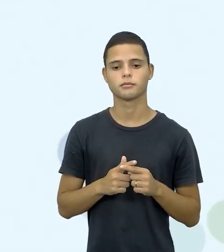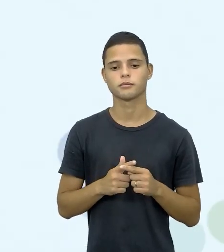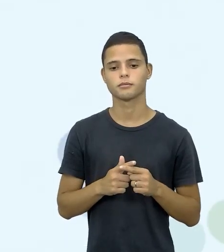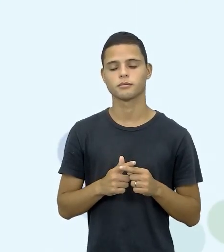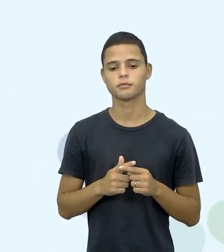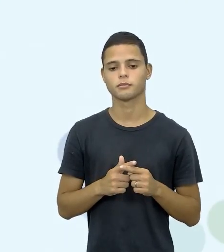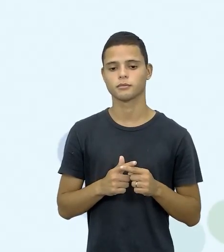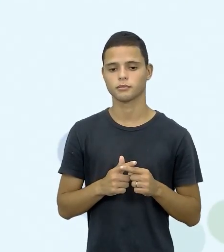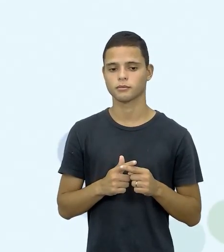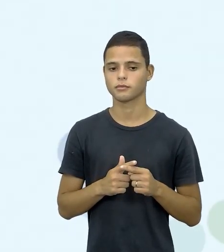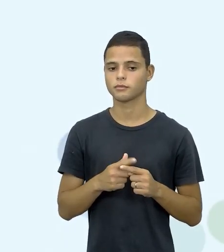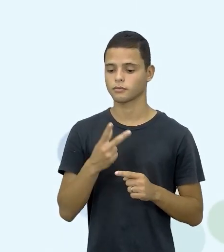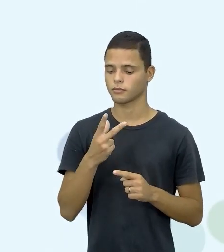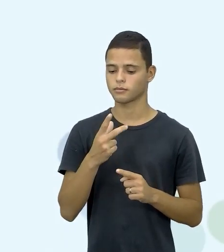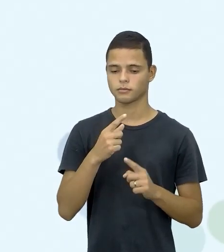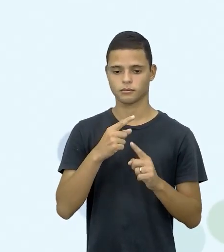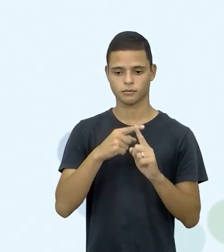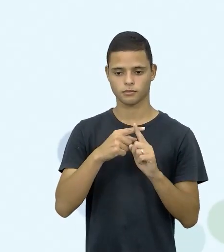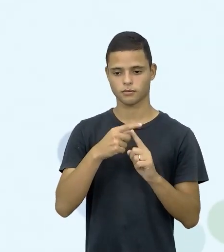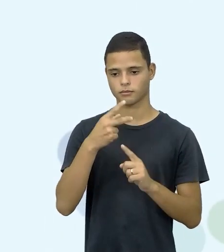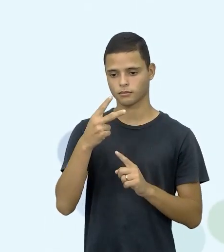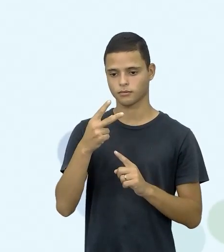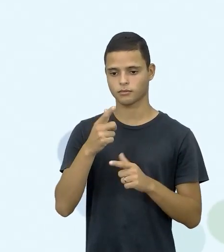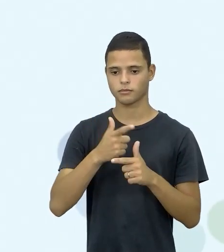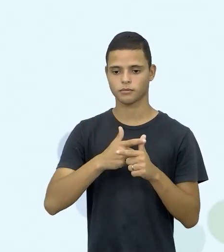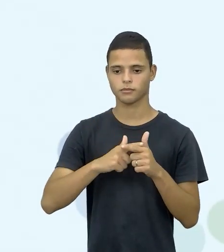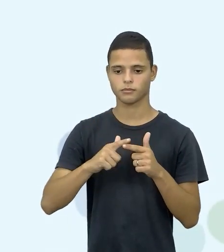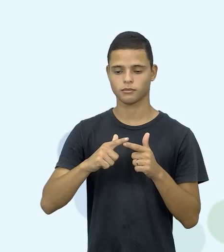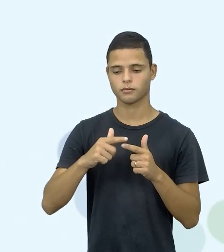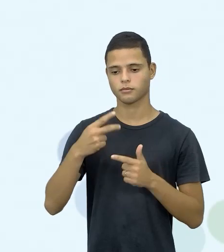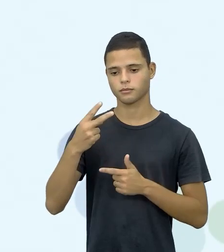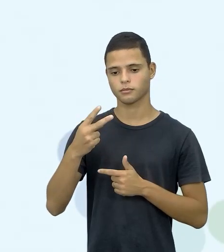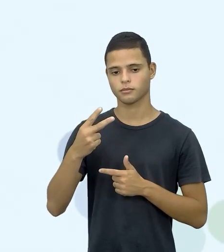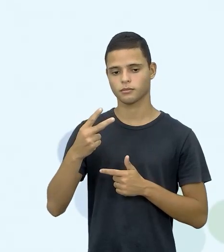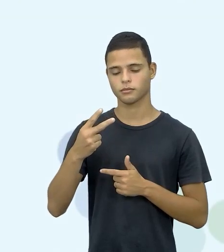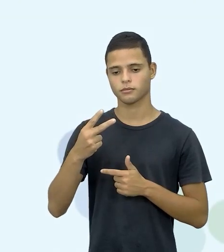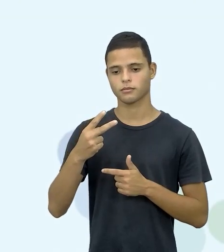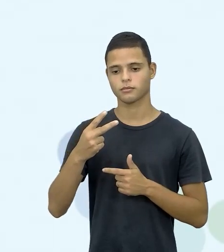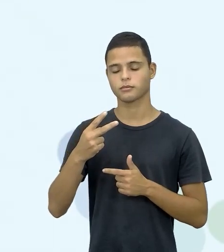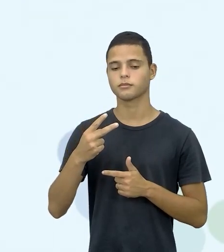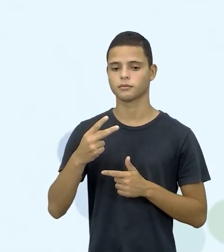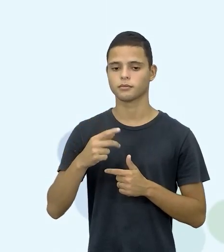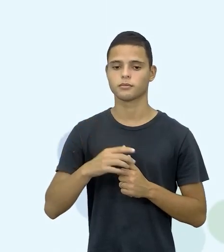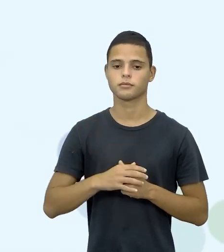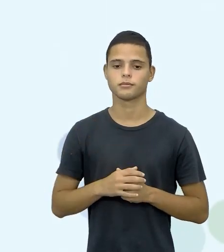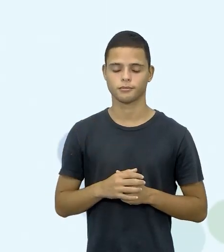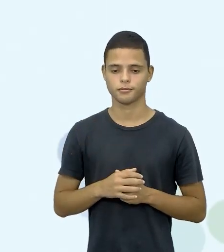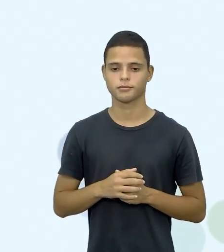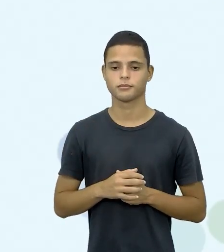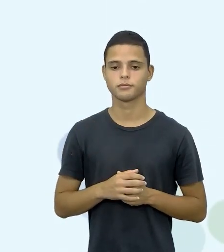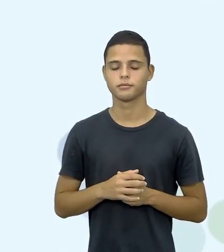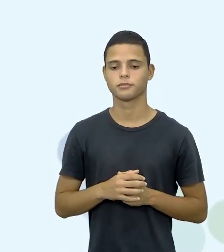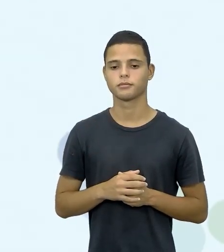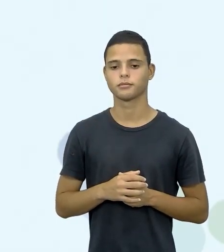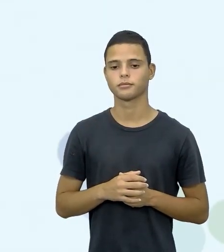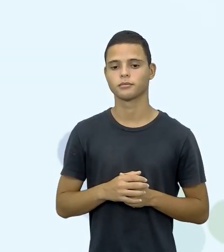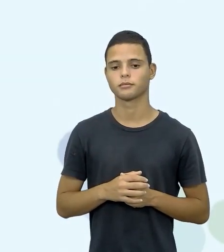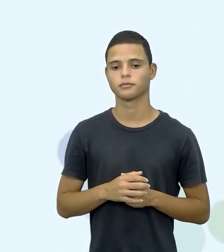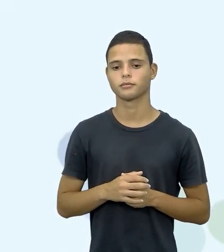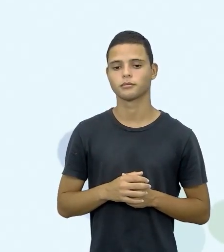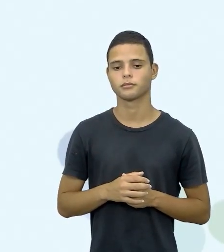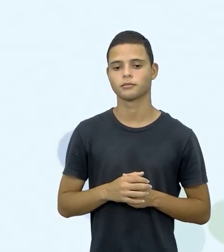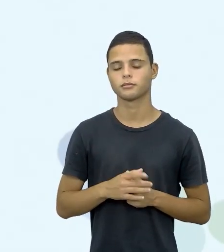estou contando 2 medições e calculando o tempo médio. Então, eu estou somando e dividindo por 2, tá bom? E aqui também,